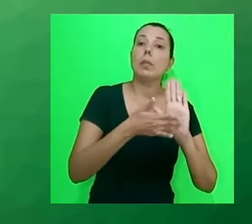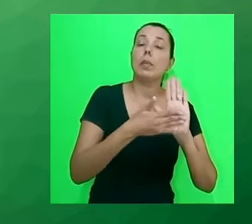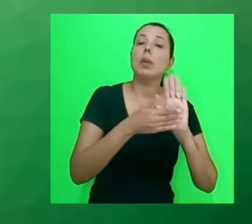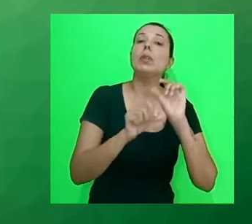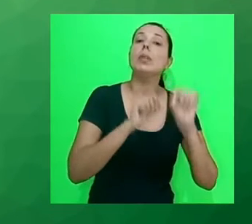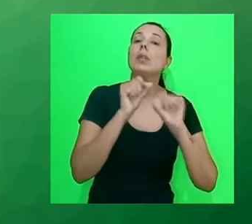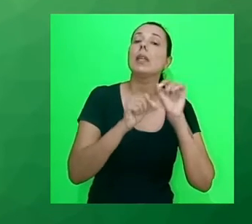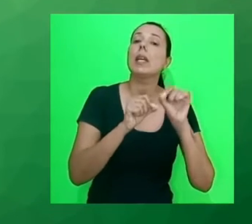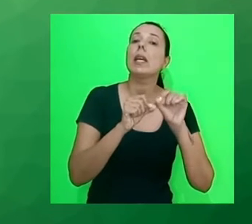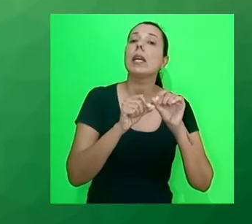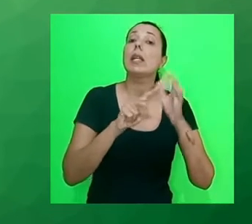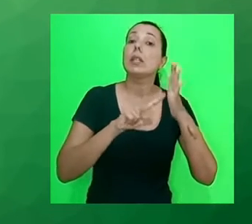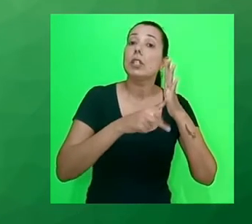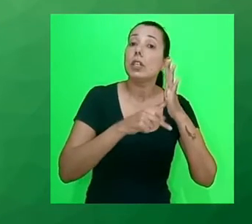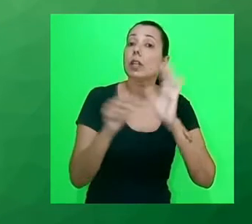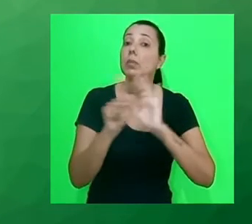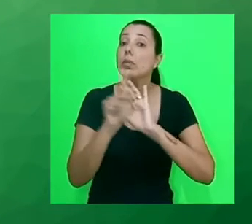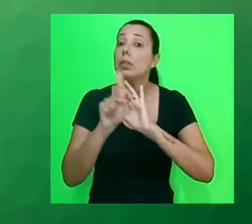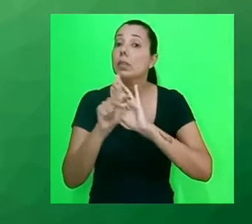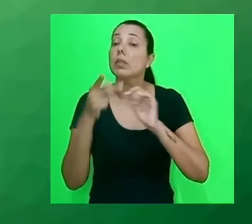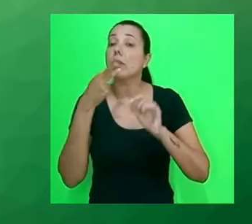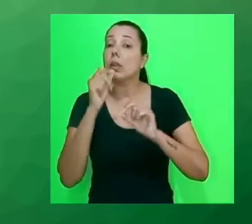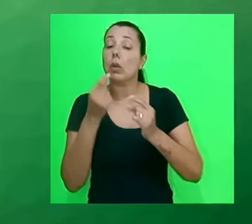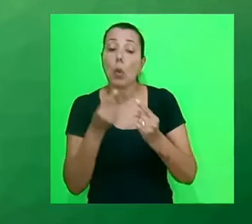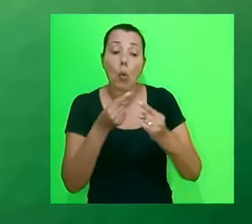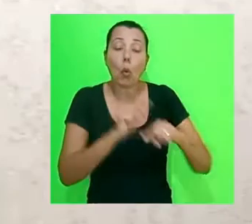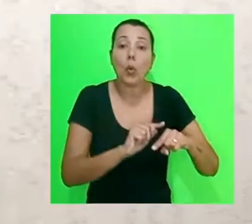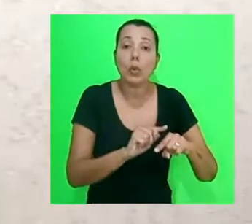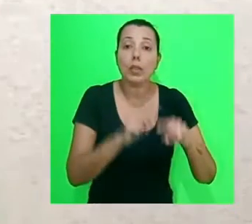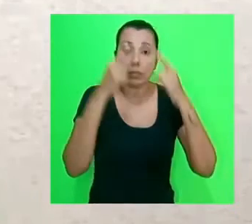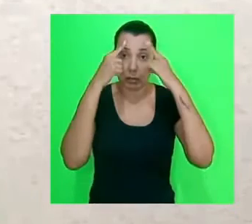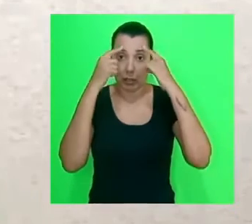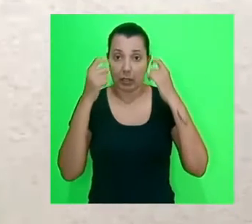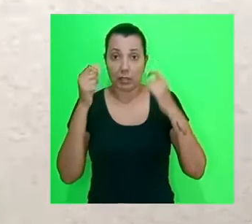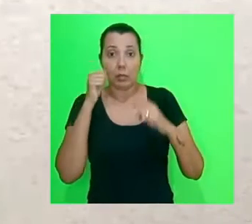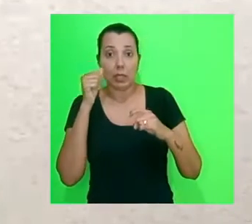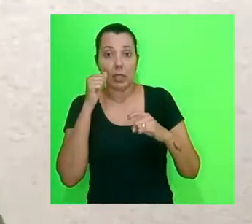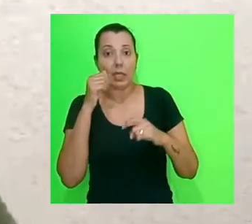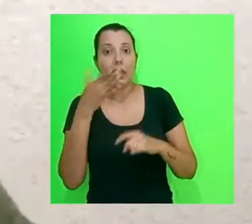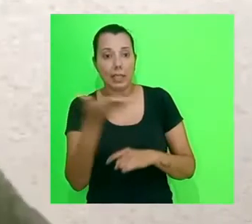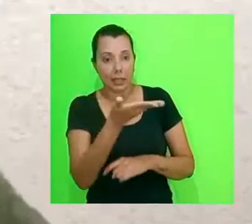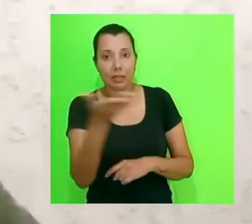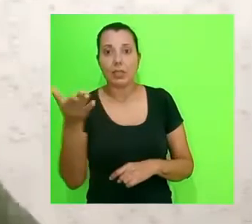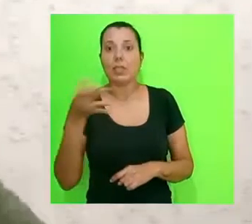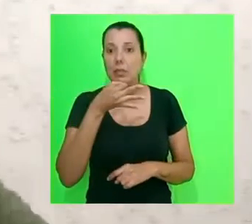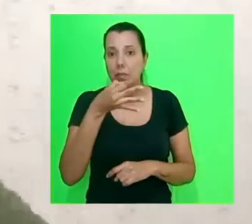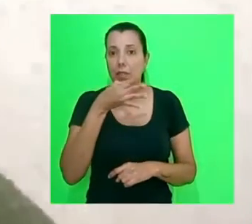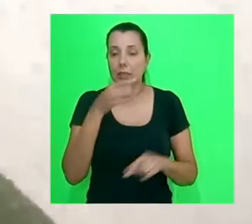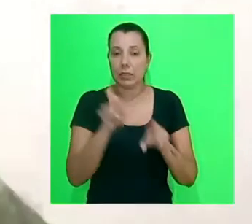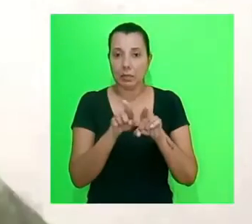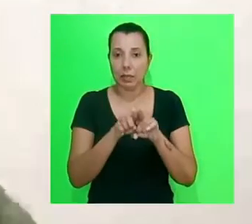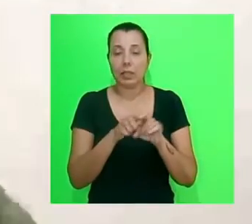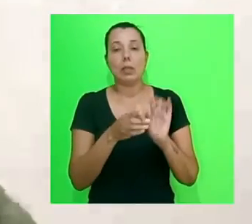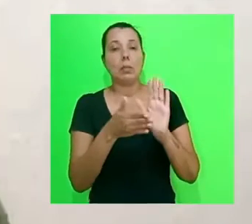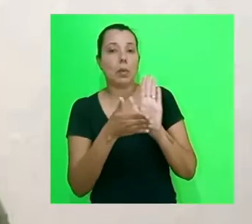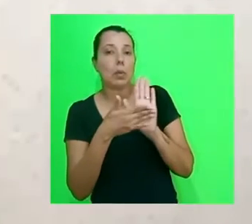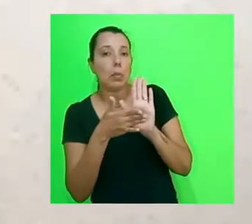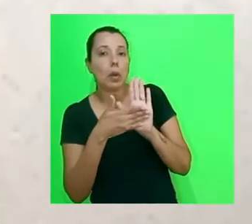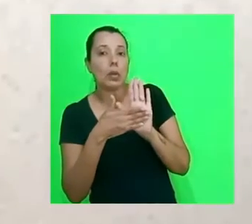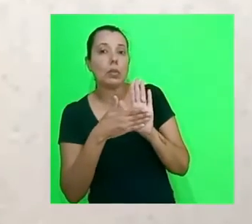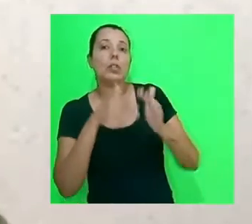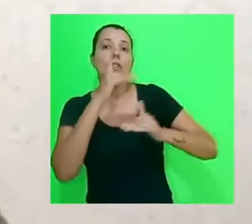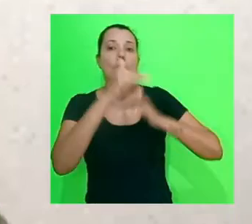Boa tarde, Elineide. Companheiro Gamira. Agora te escuto. Sim, está escutando? Sim, sim. Boa tarde a todos e todas